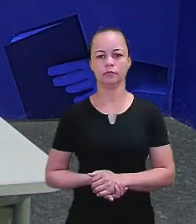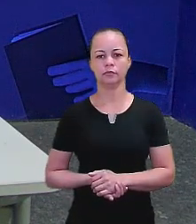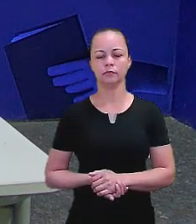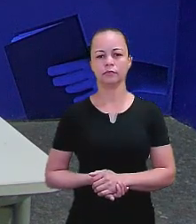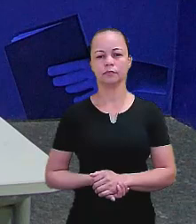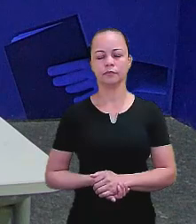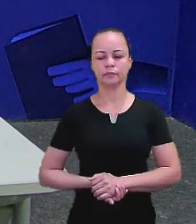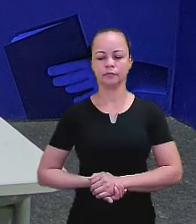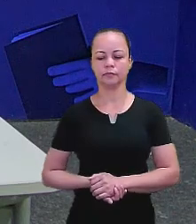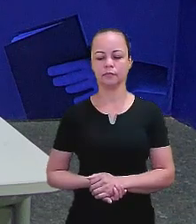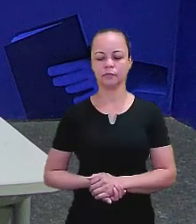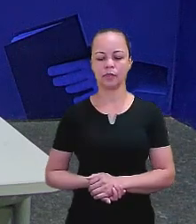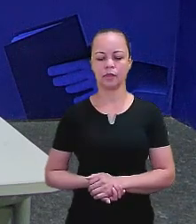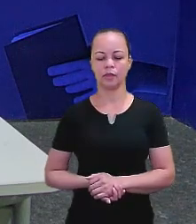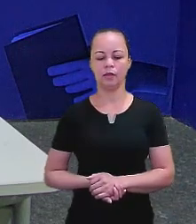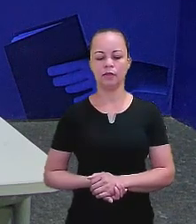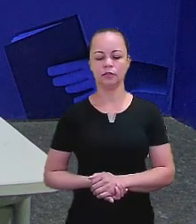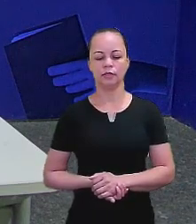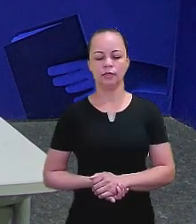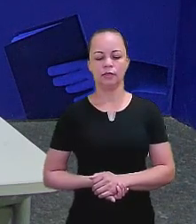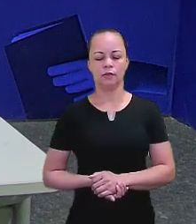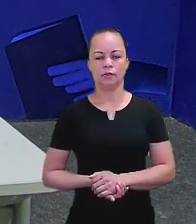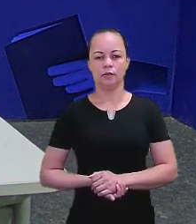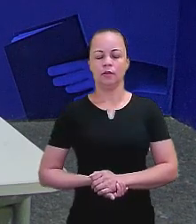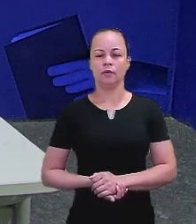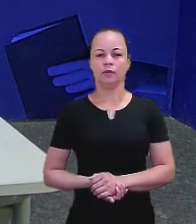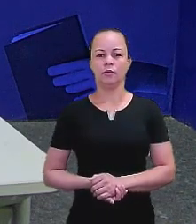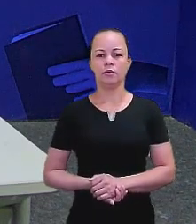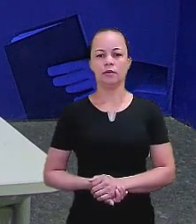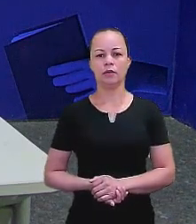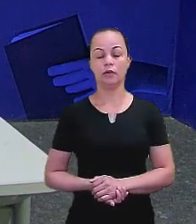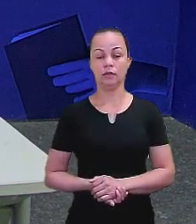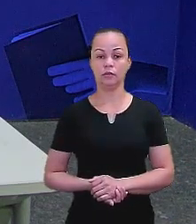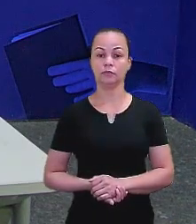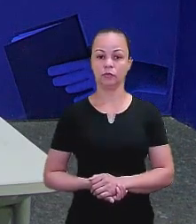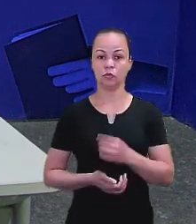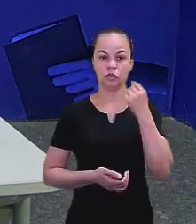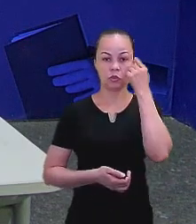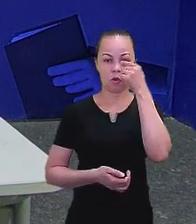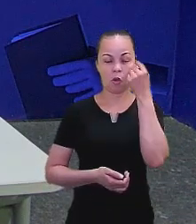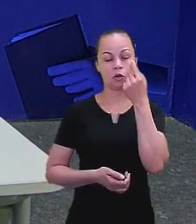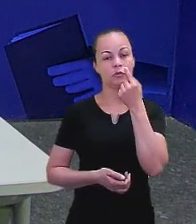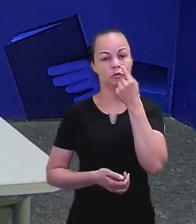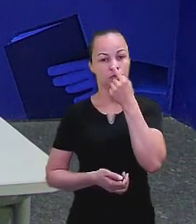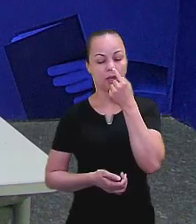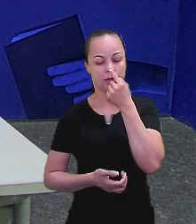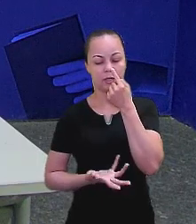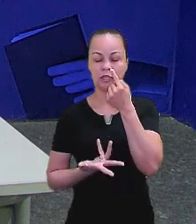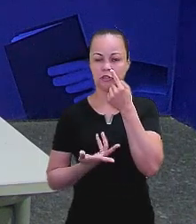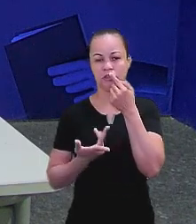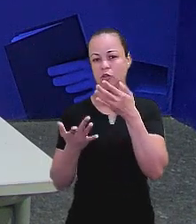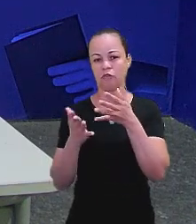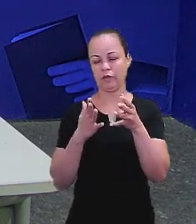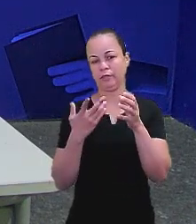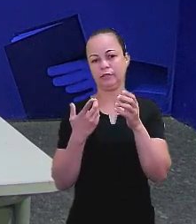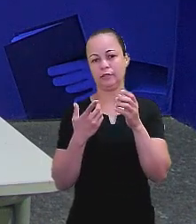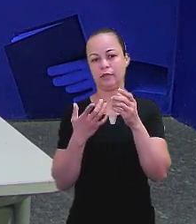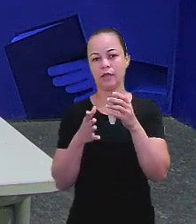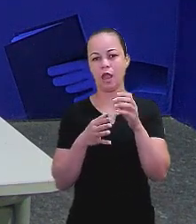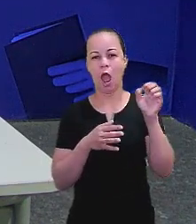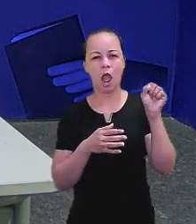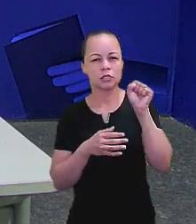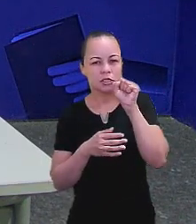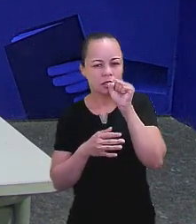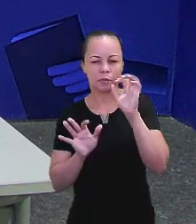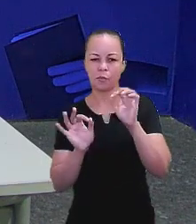do boneco de neve. O nariz não vai ser laranja, porque eu não tenho laranja aqui, mas a gente vai fingir,